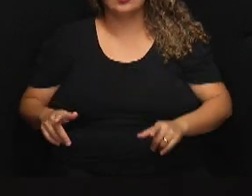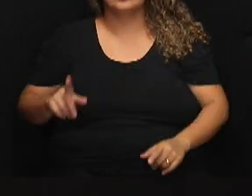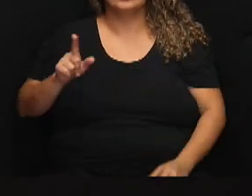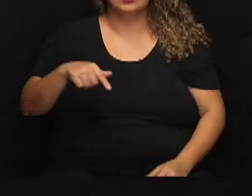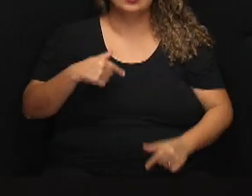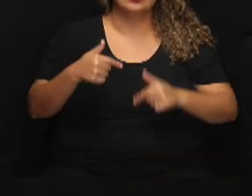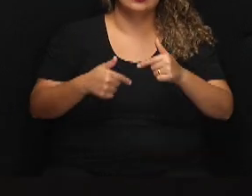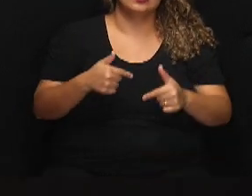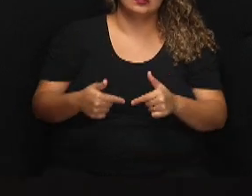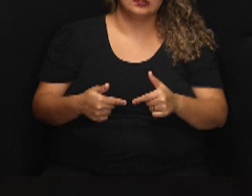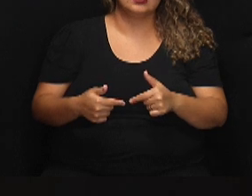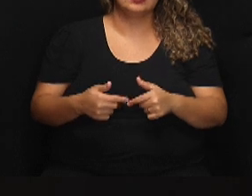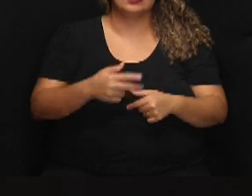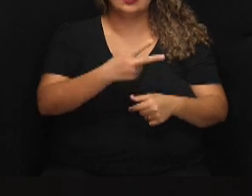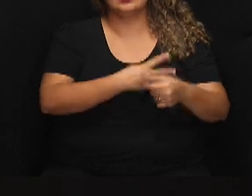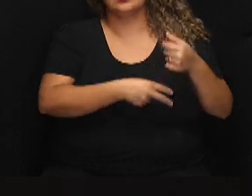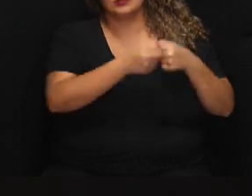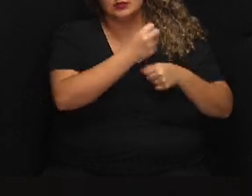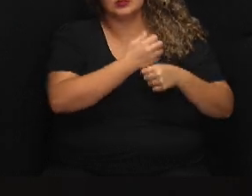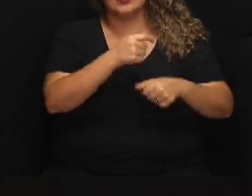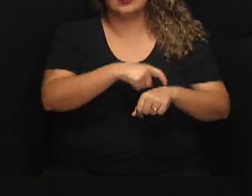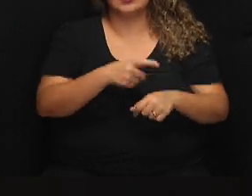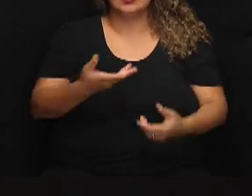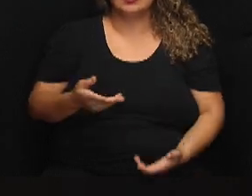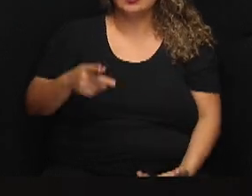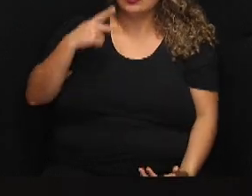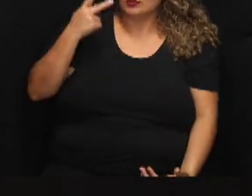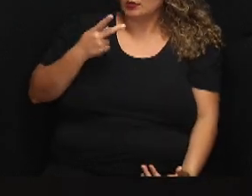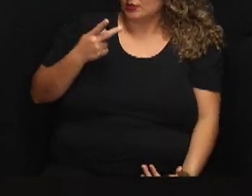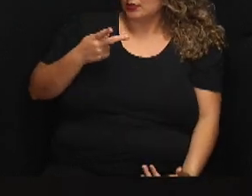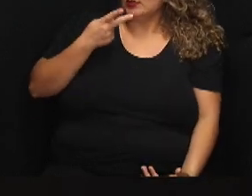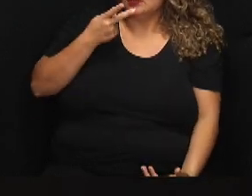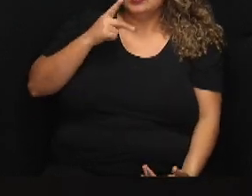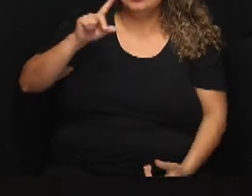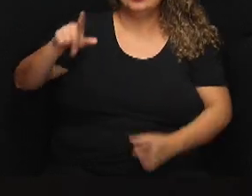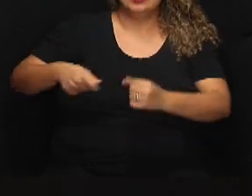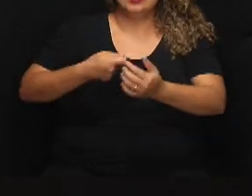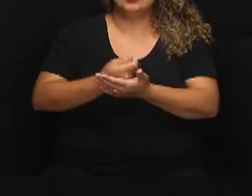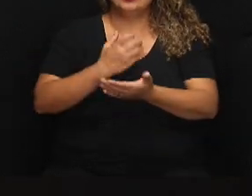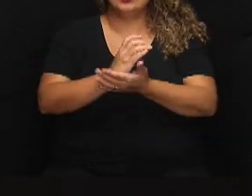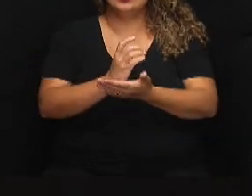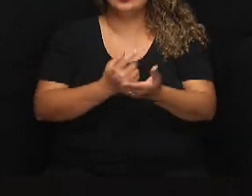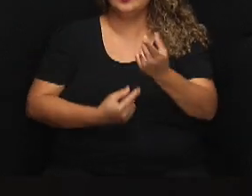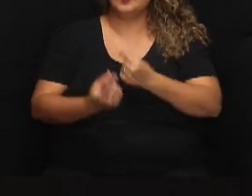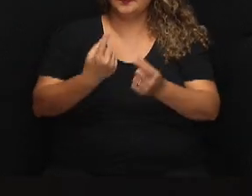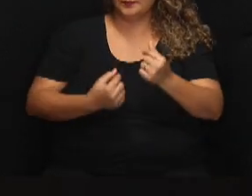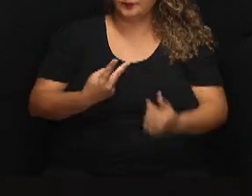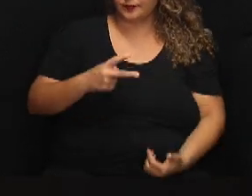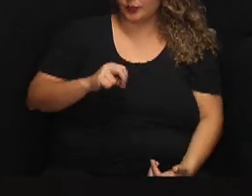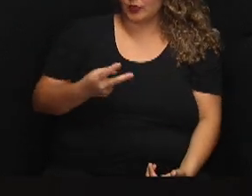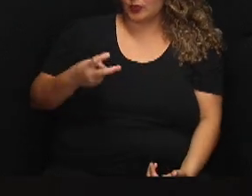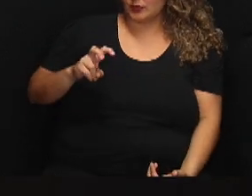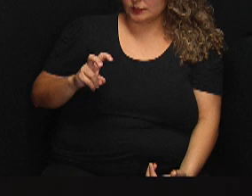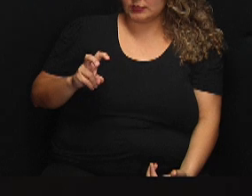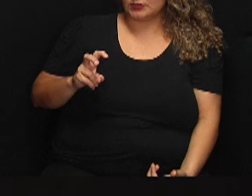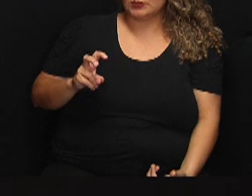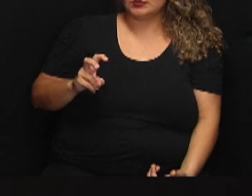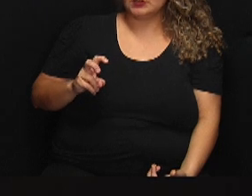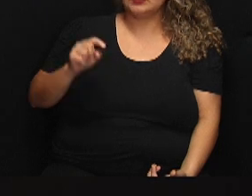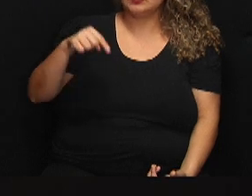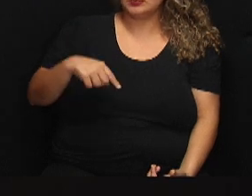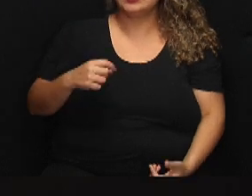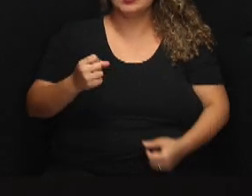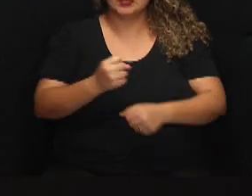trabalhou naquele momento. Vereadora, agora falando das emendas impositivas para o orçamento, né, de 2025. Para este